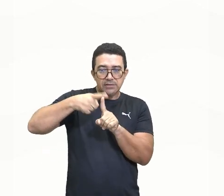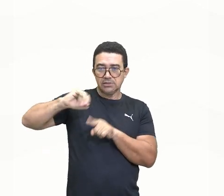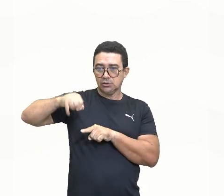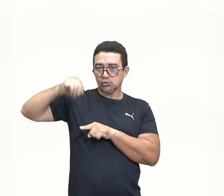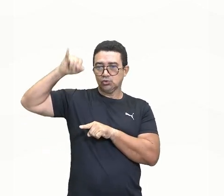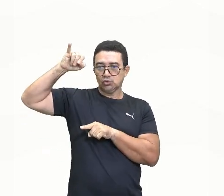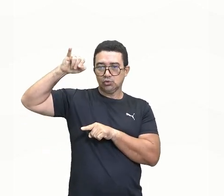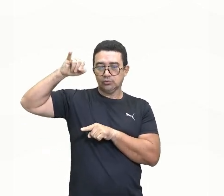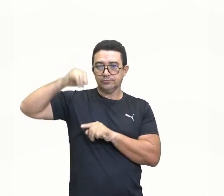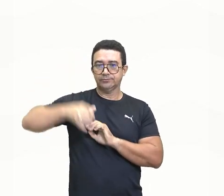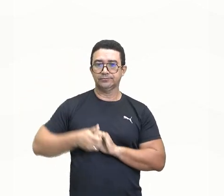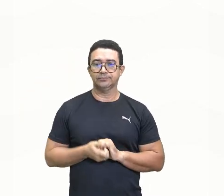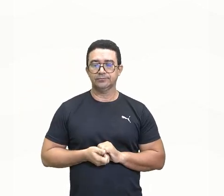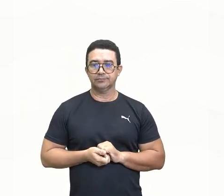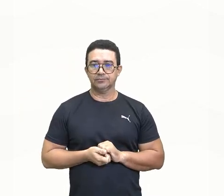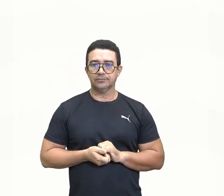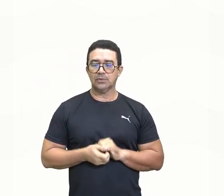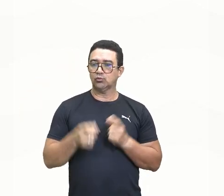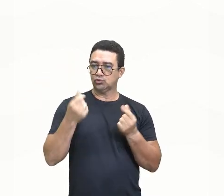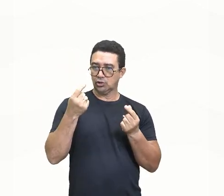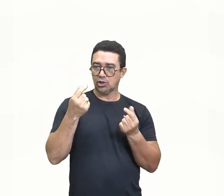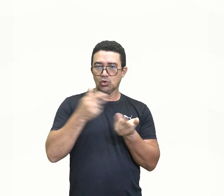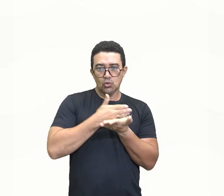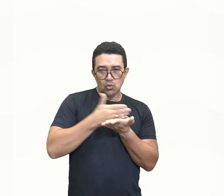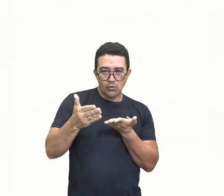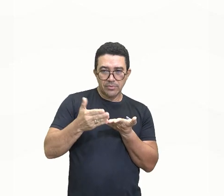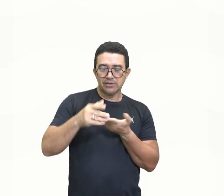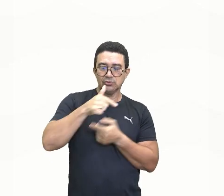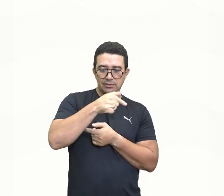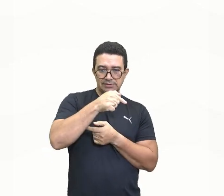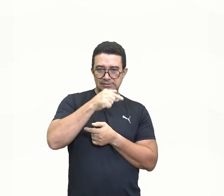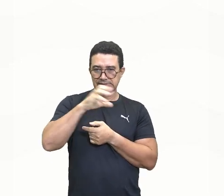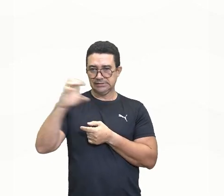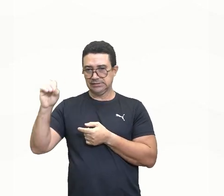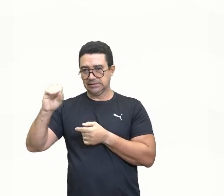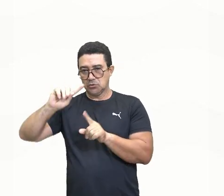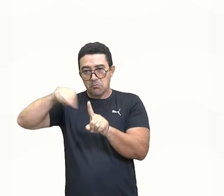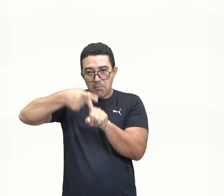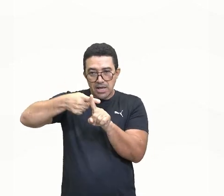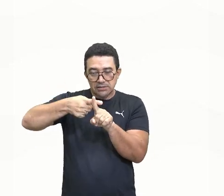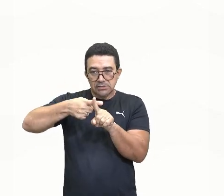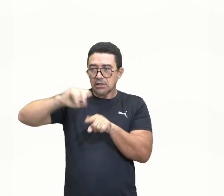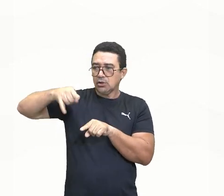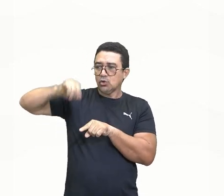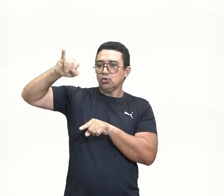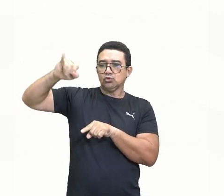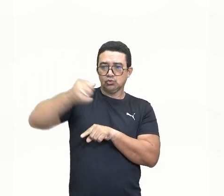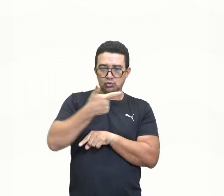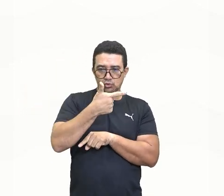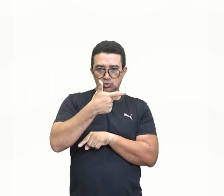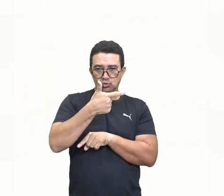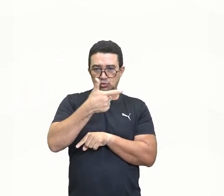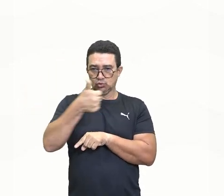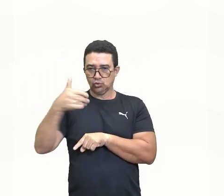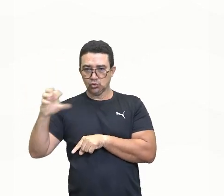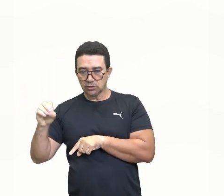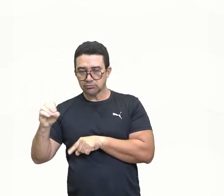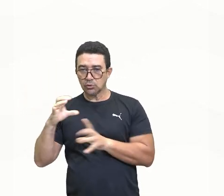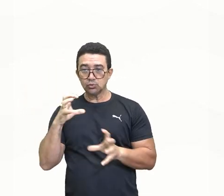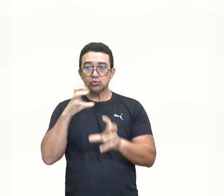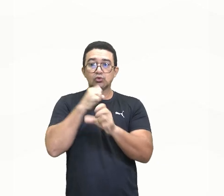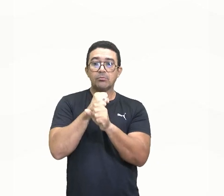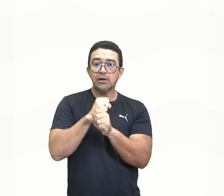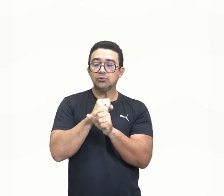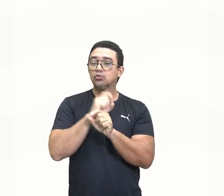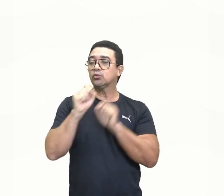Ou seja, o capital foi 700 e o juro gerado foi 210. Somando, nós